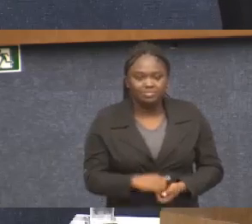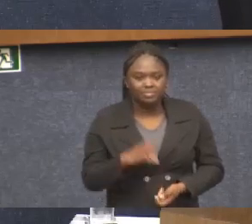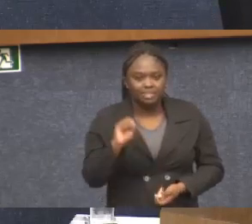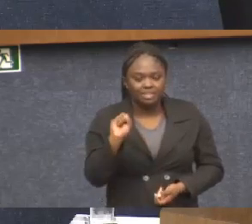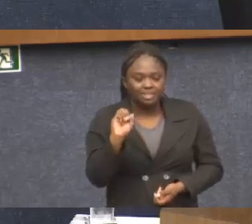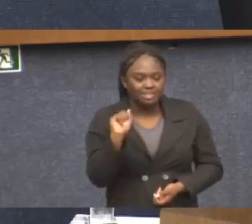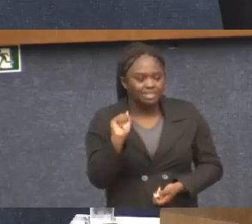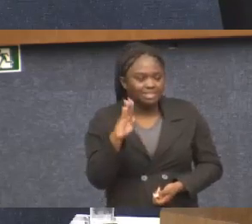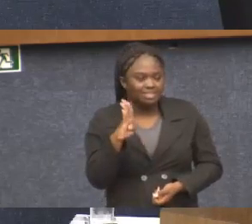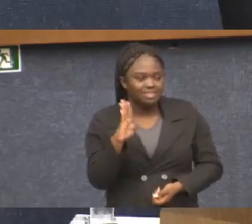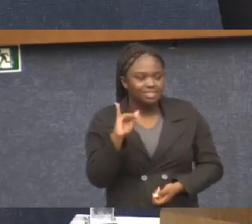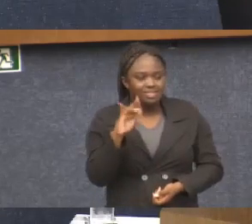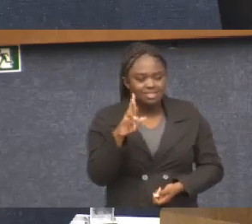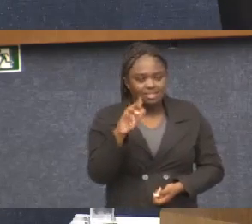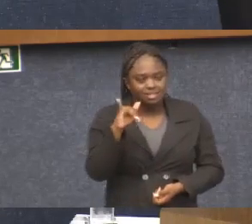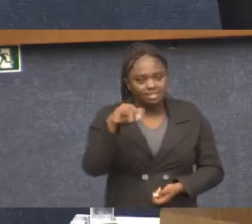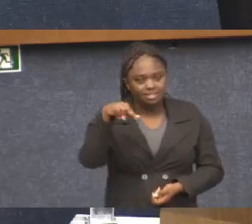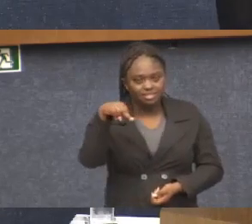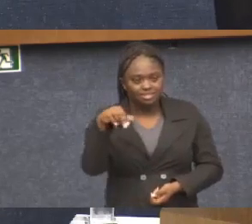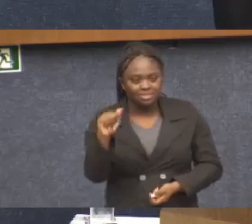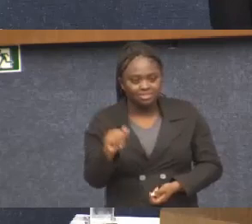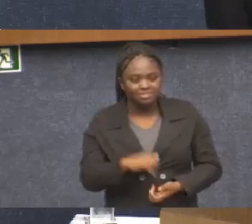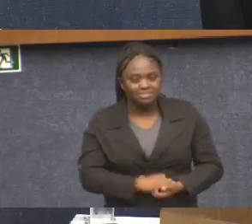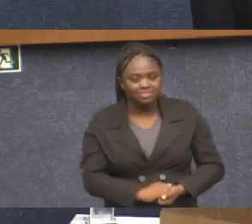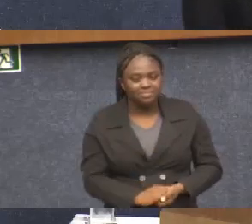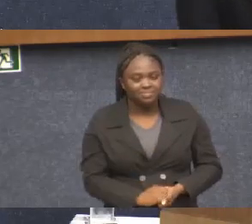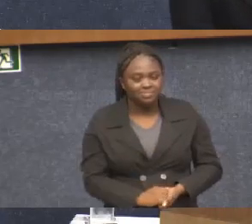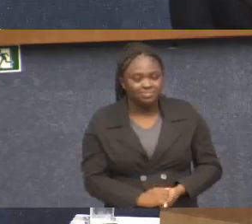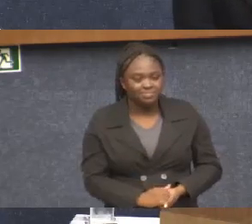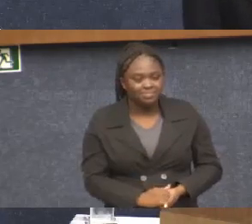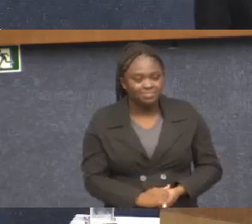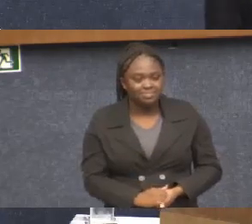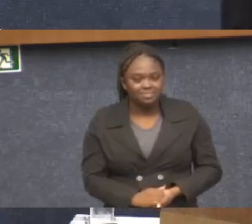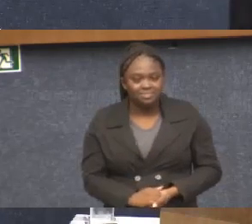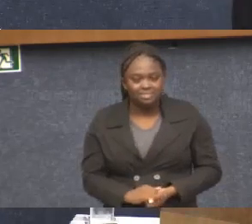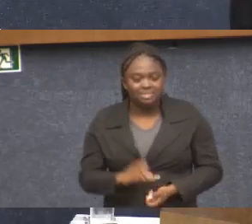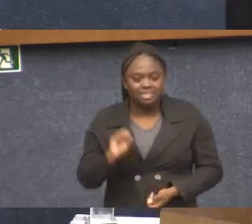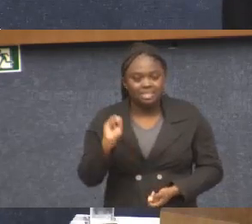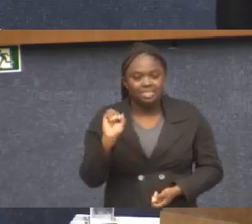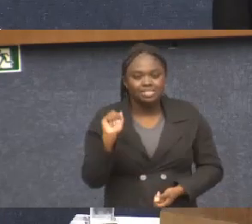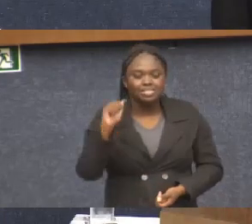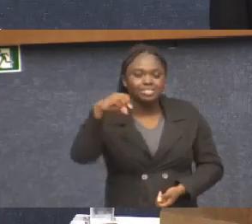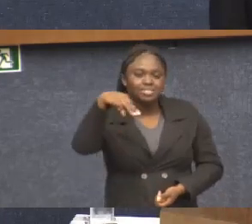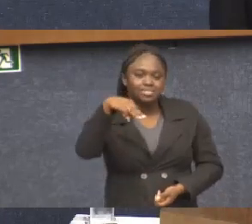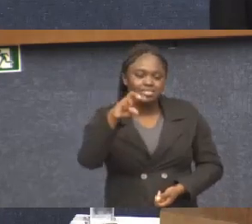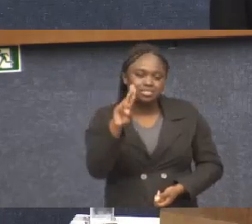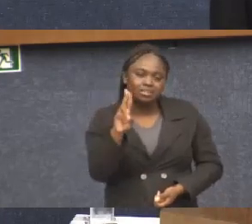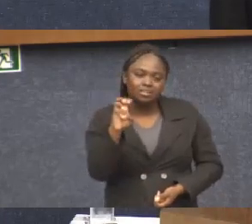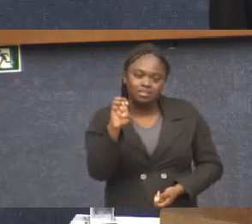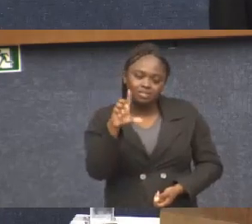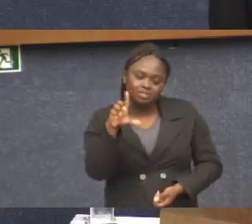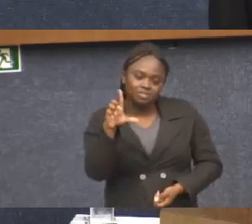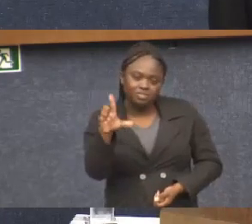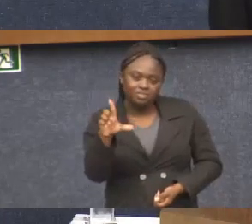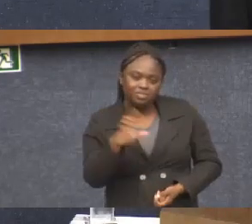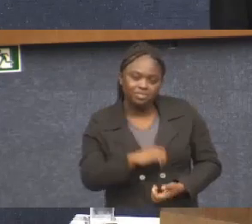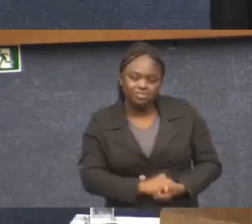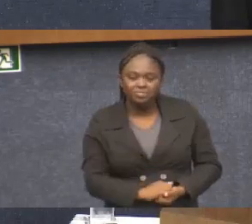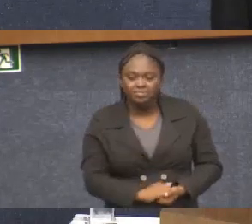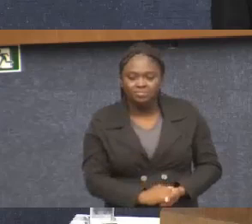Sabrina Ferreira dos Santos. Samuel de Freitas Oliveira